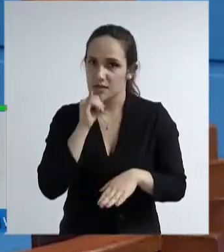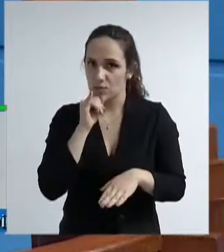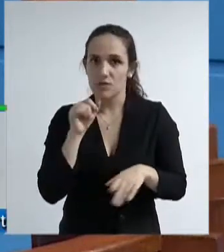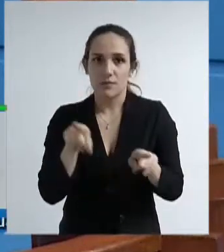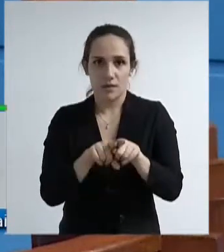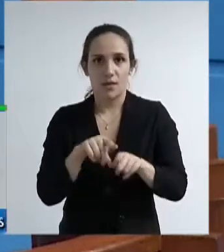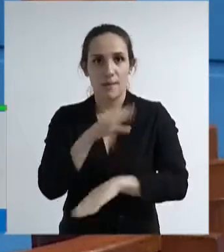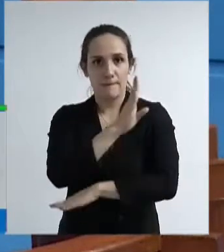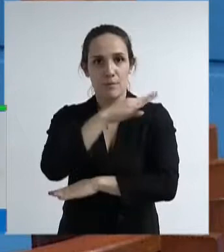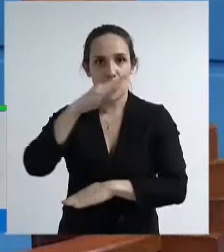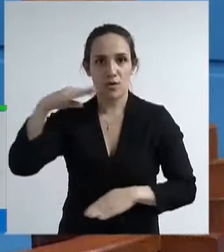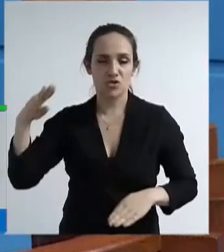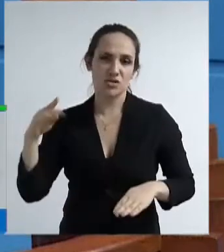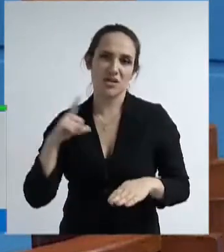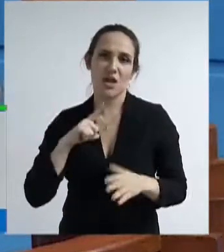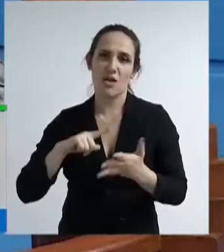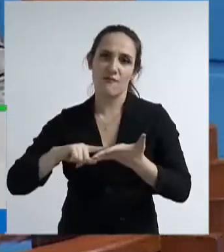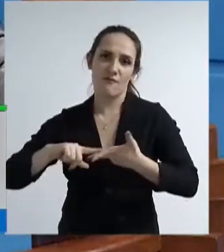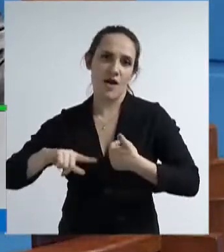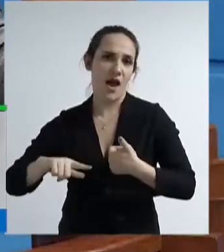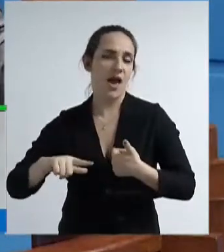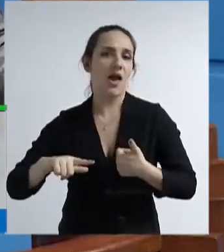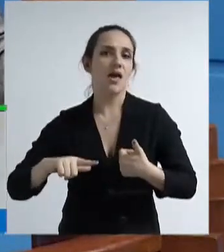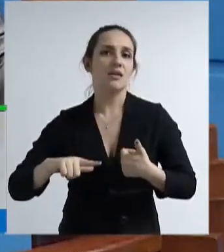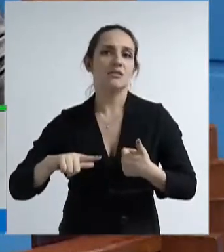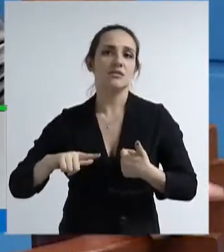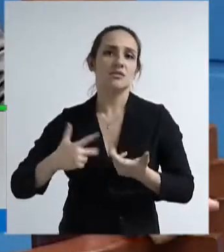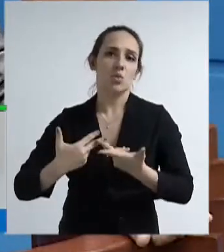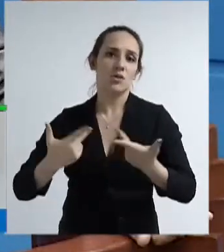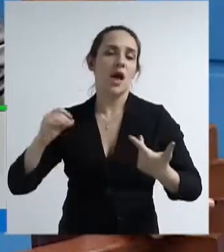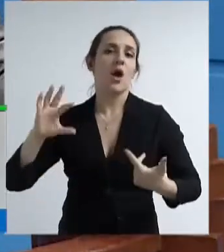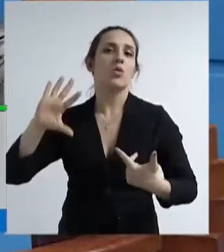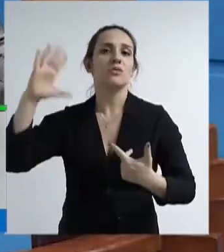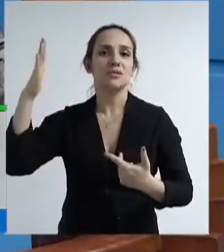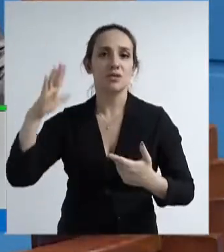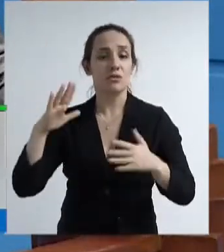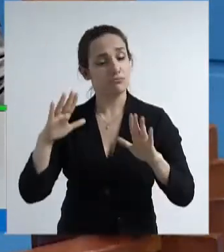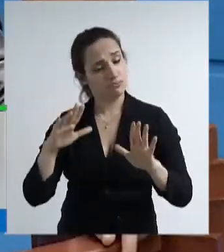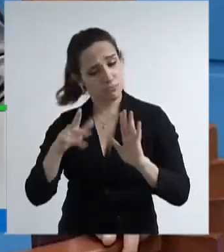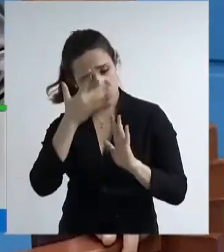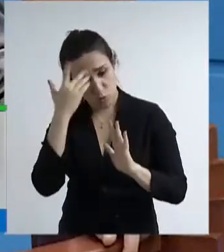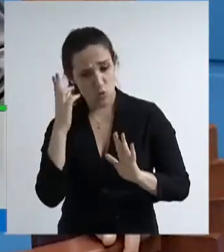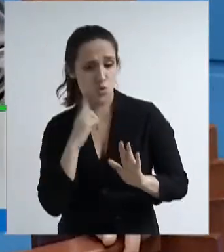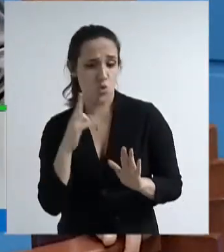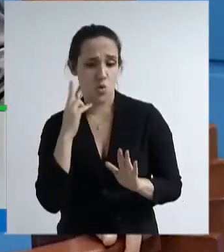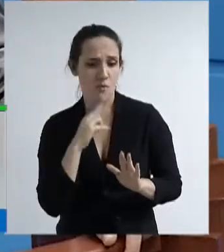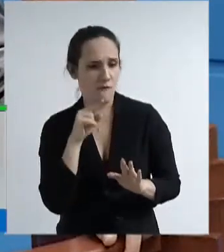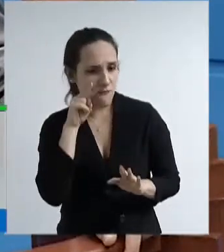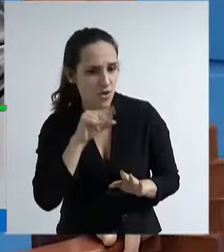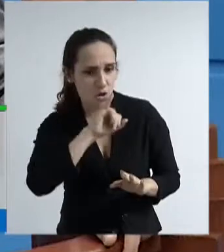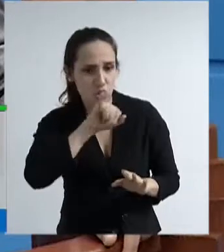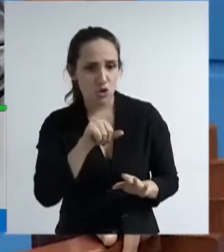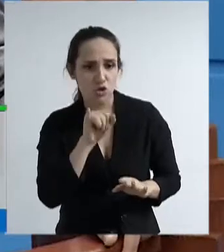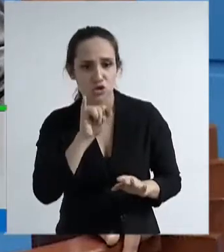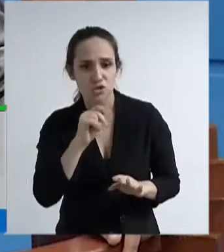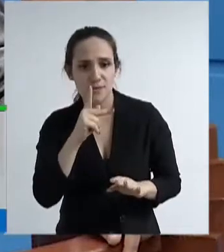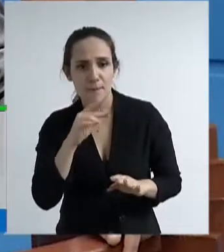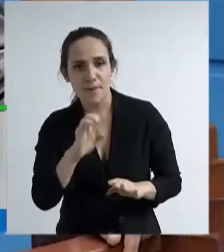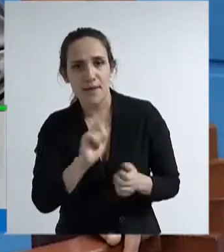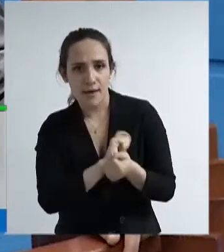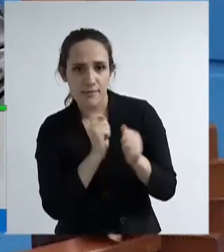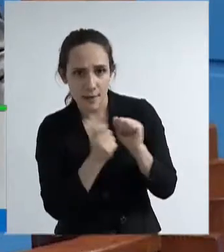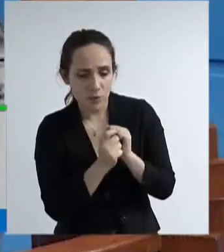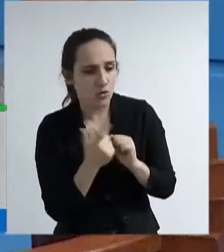e tantas outras que exigiram que esses veículos civis adaptados pudessem fazer